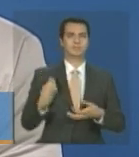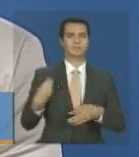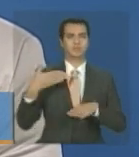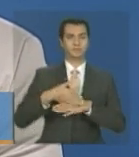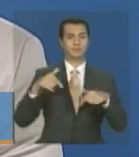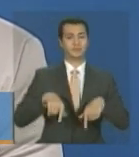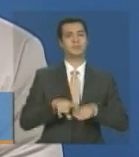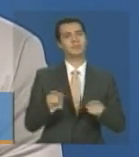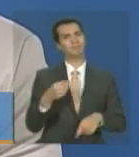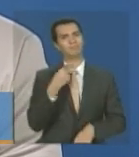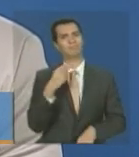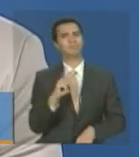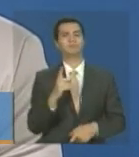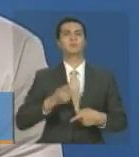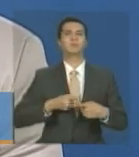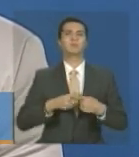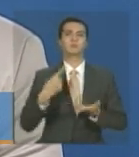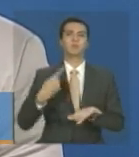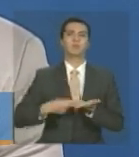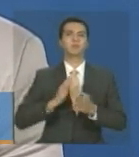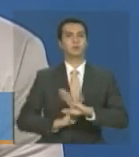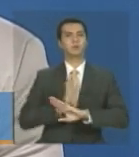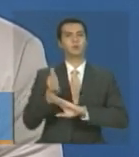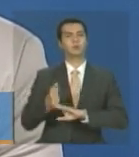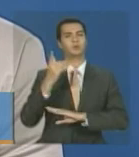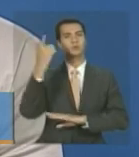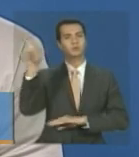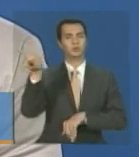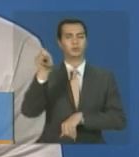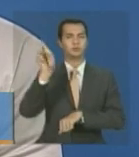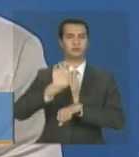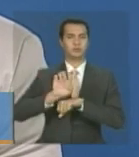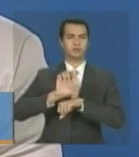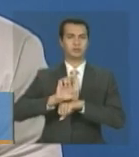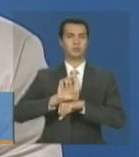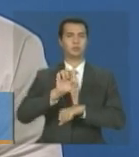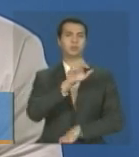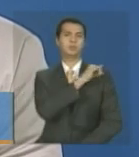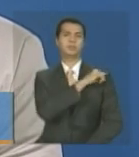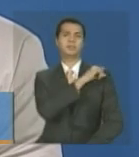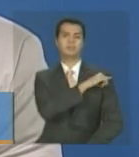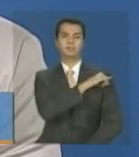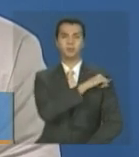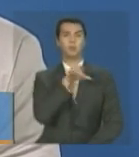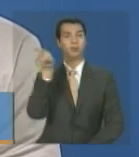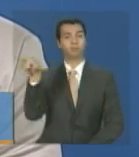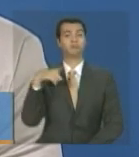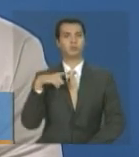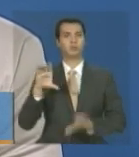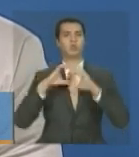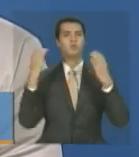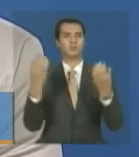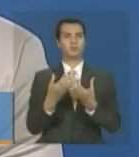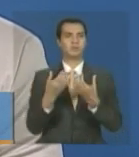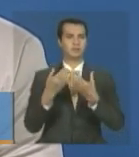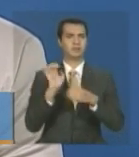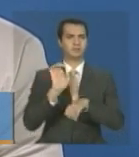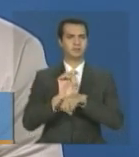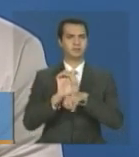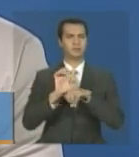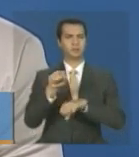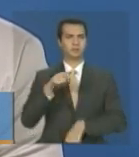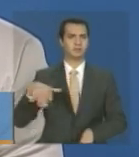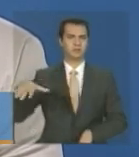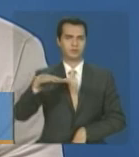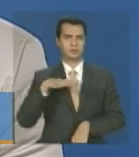da Conferência Estadual de Assistência Social no Rio de Janeiro, né? E ela traz, então, uma saudação especial a todos os